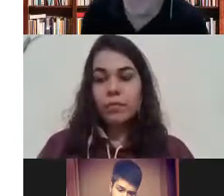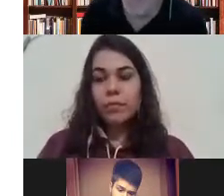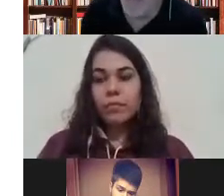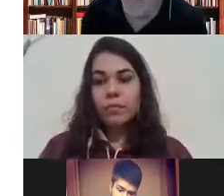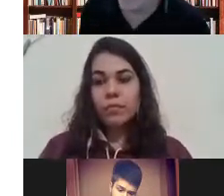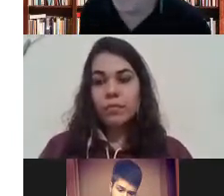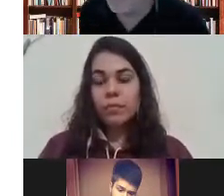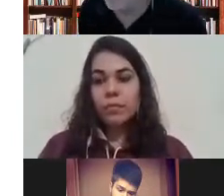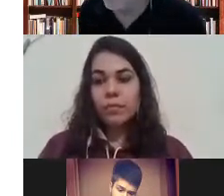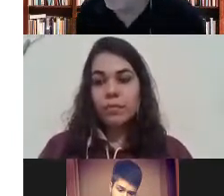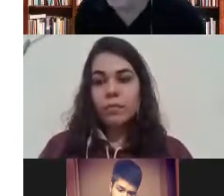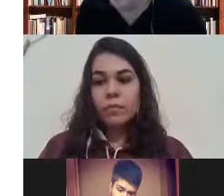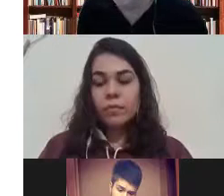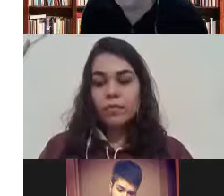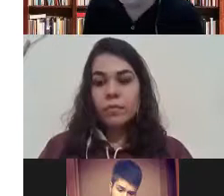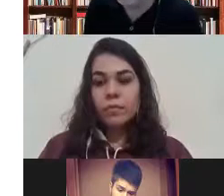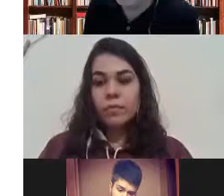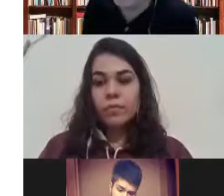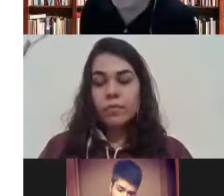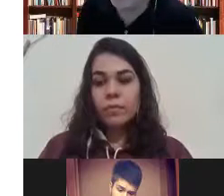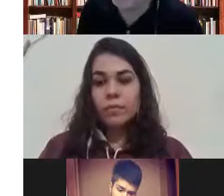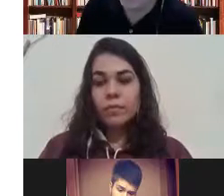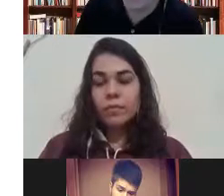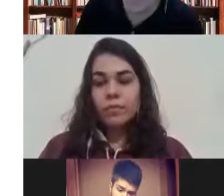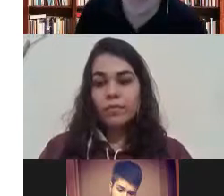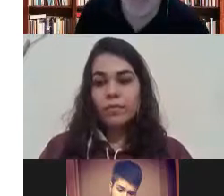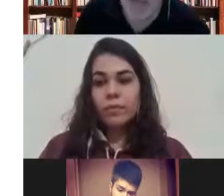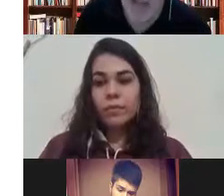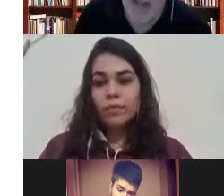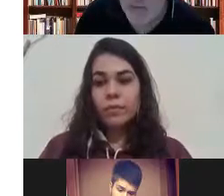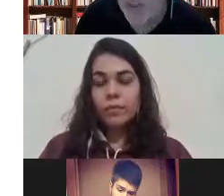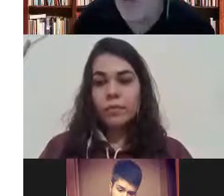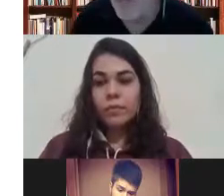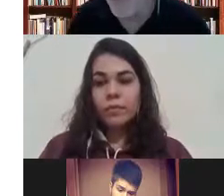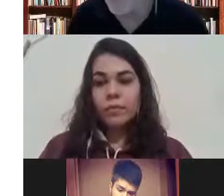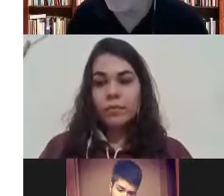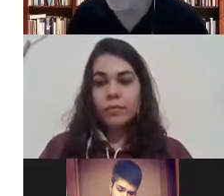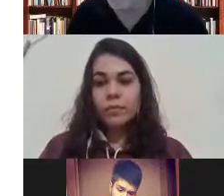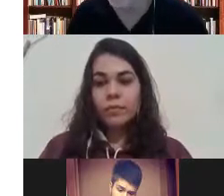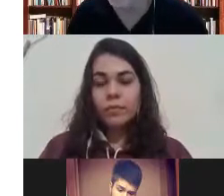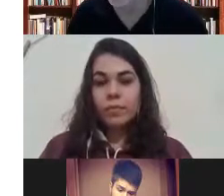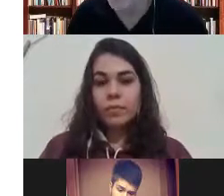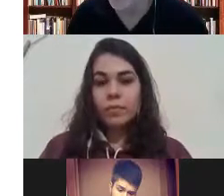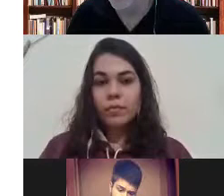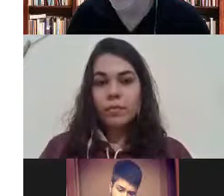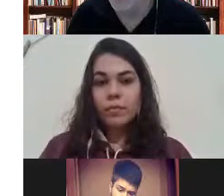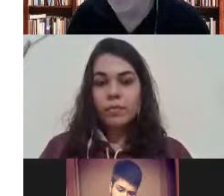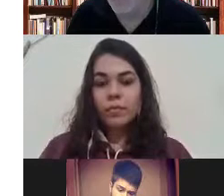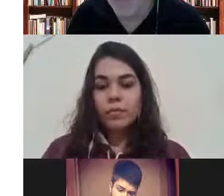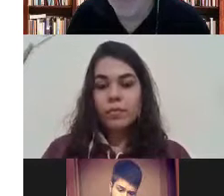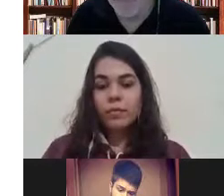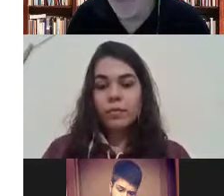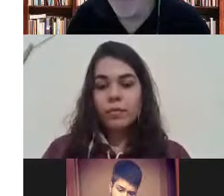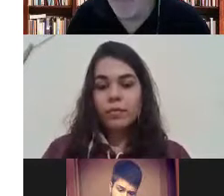Eu falei, mas não vai dar certo. Tem muita coisa ainda para você tratar ainda para chegar na osmose. Então fica meio complicado essa questão.